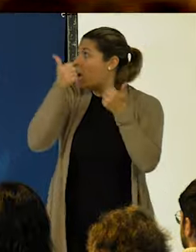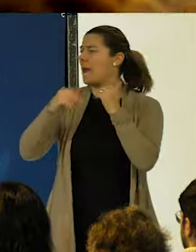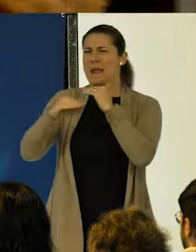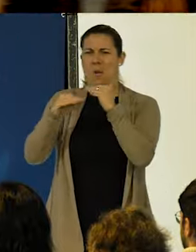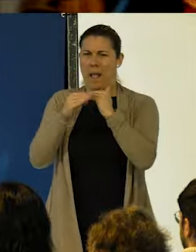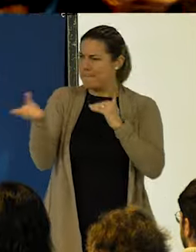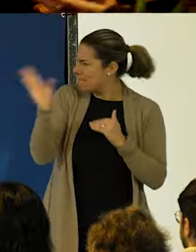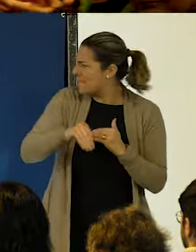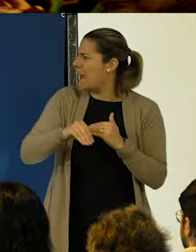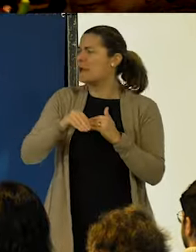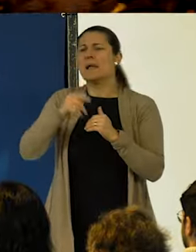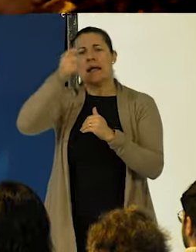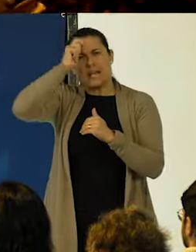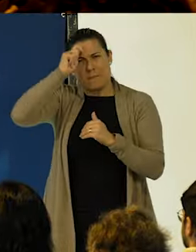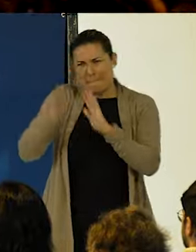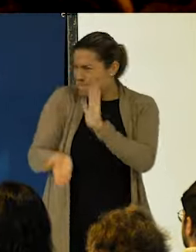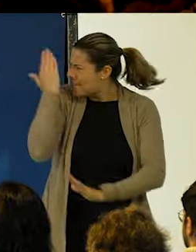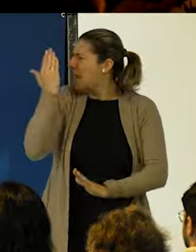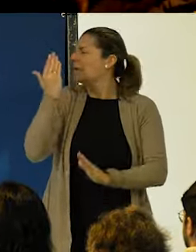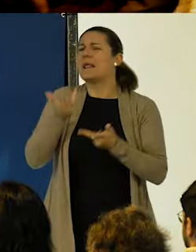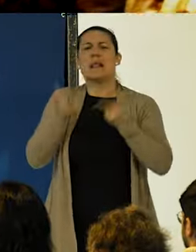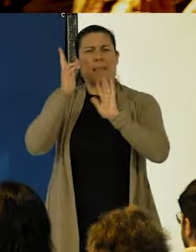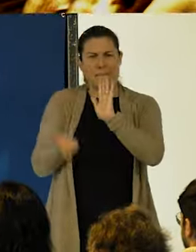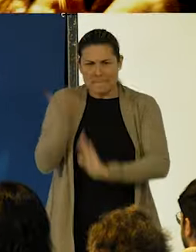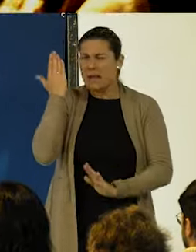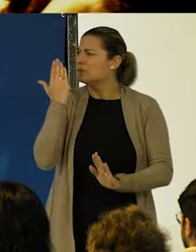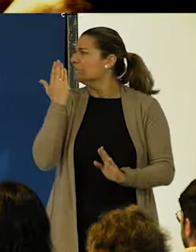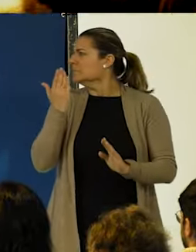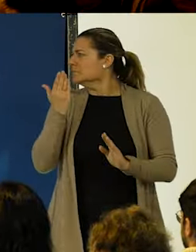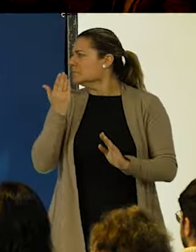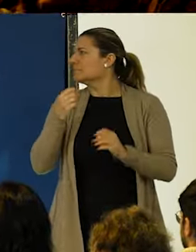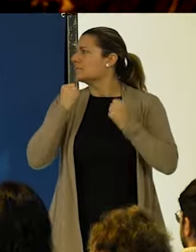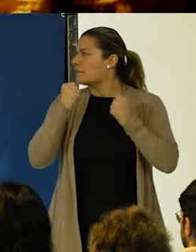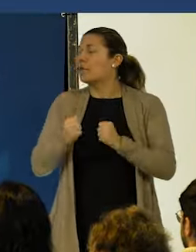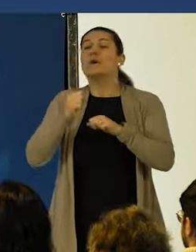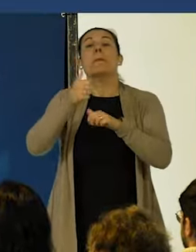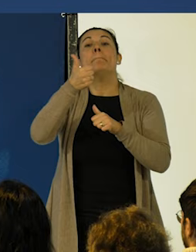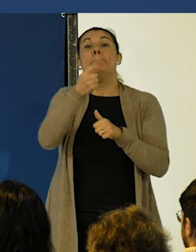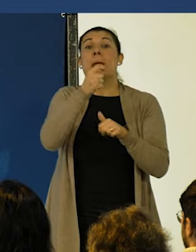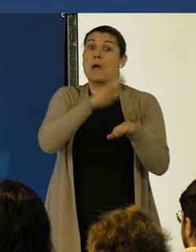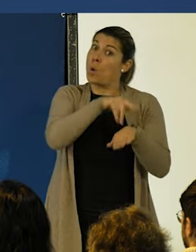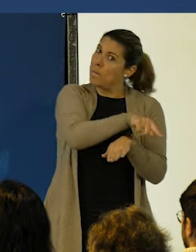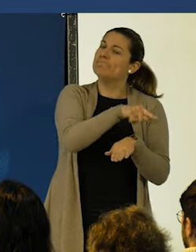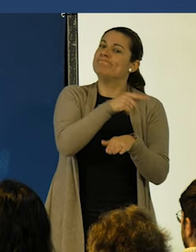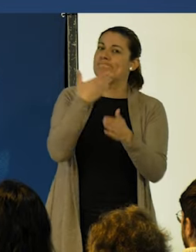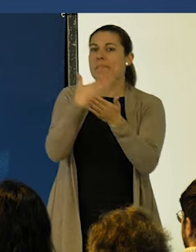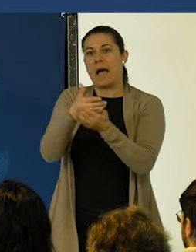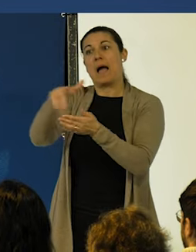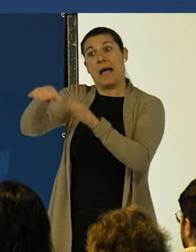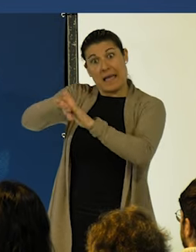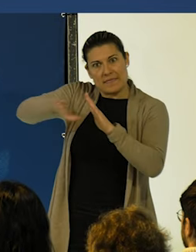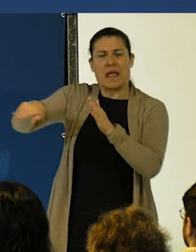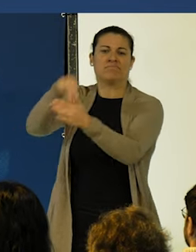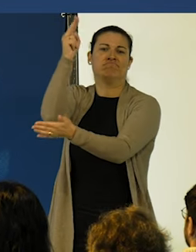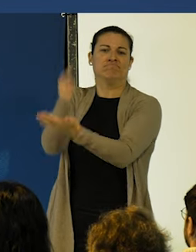igual. Mais respeito. Mais liberdade. Foi a força do Bloco de Esquerda que derrotou a